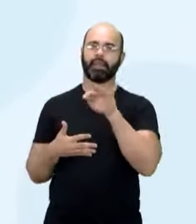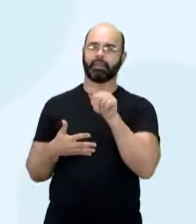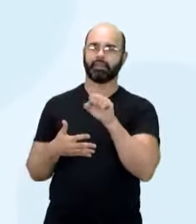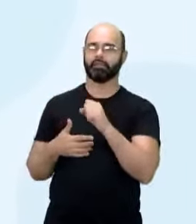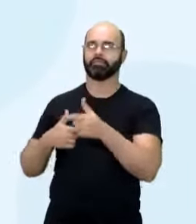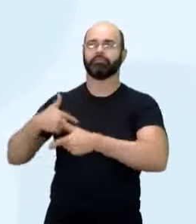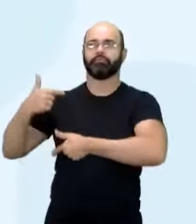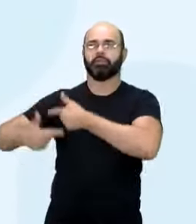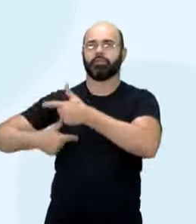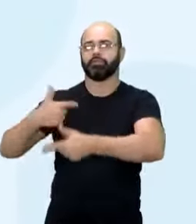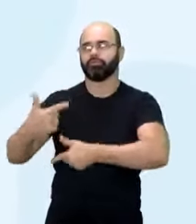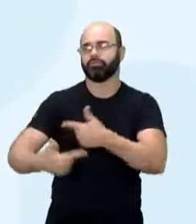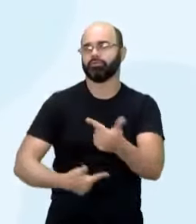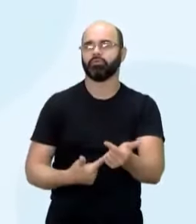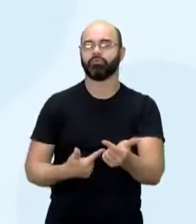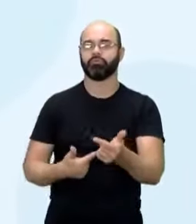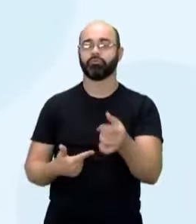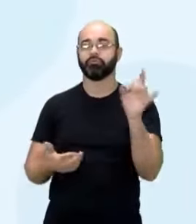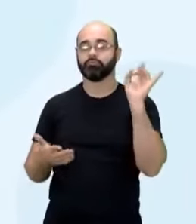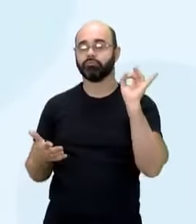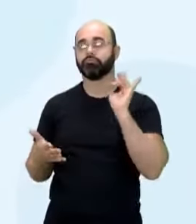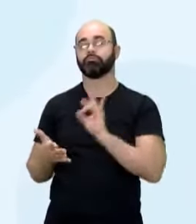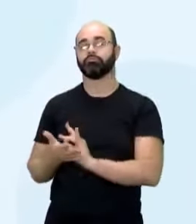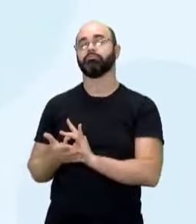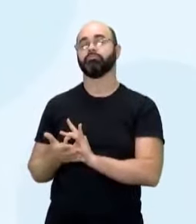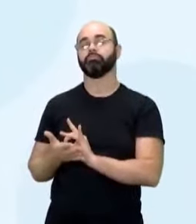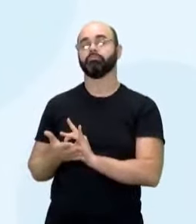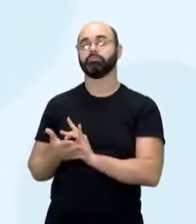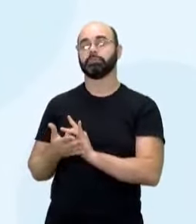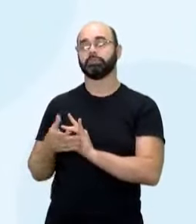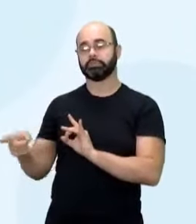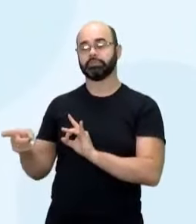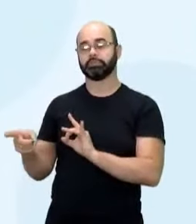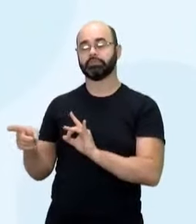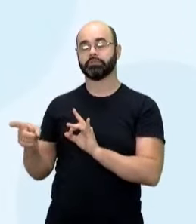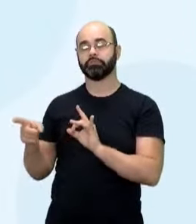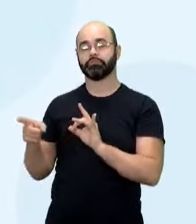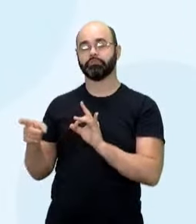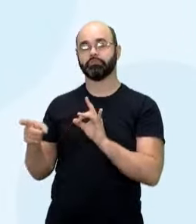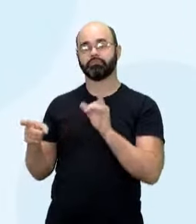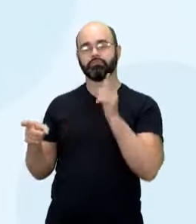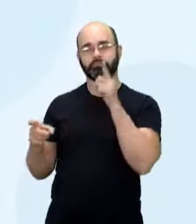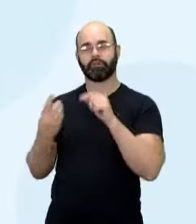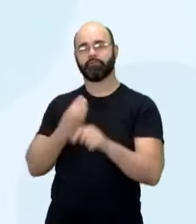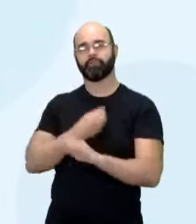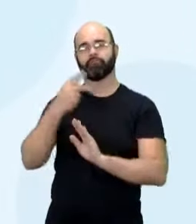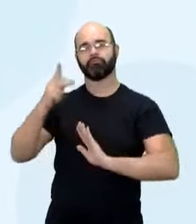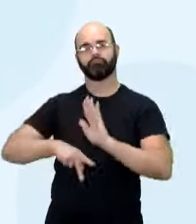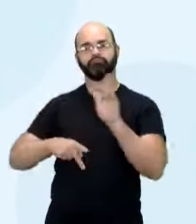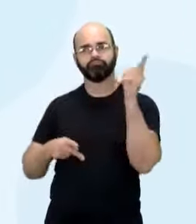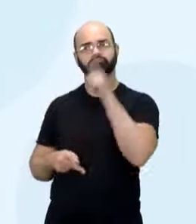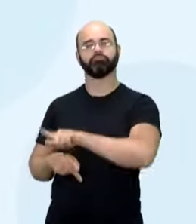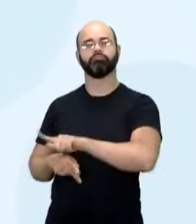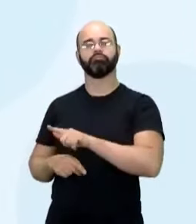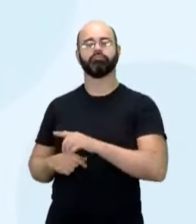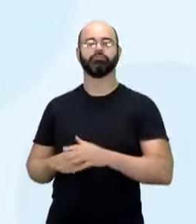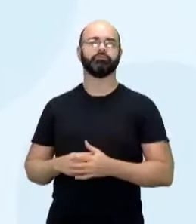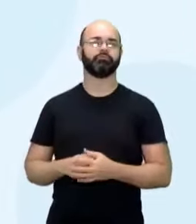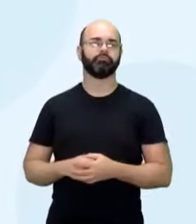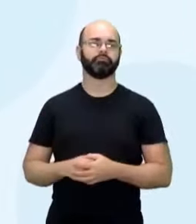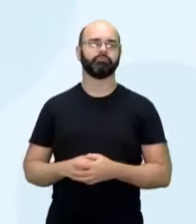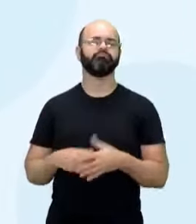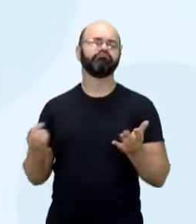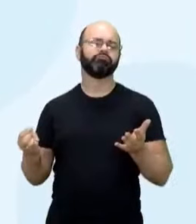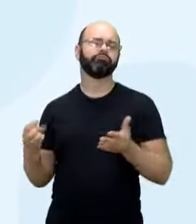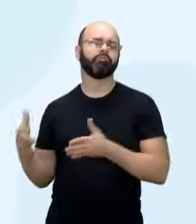que vão, de fato, concretizar e ajudá-lo a concretizar o seu projeto de vida. Então, como é que eu faço? Qual é o